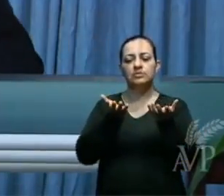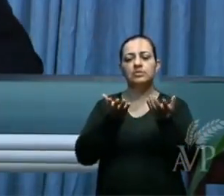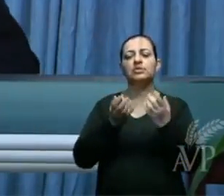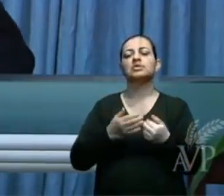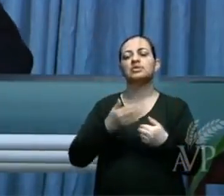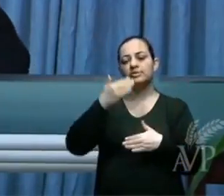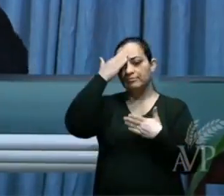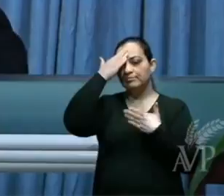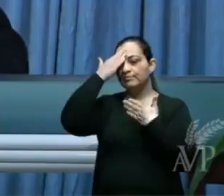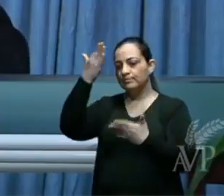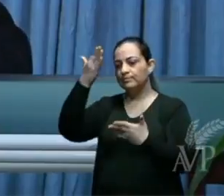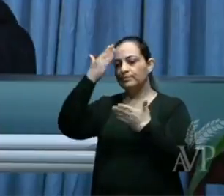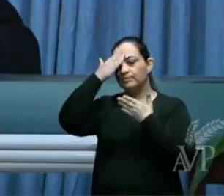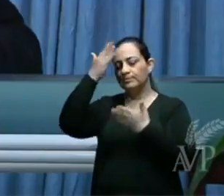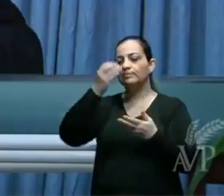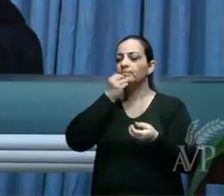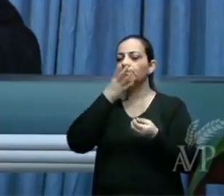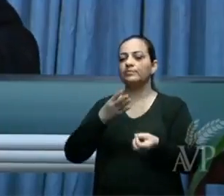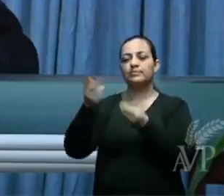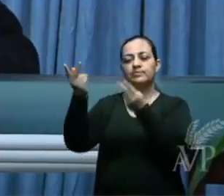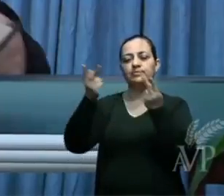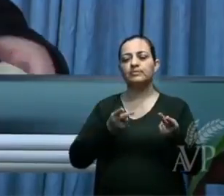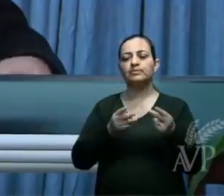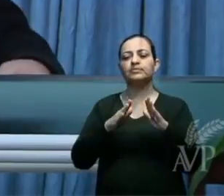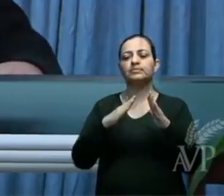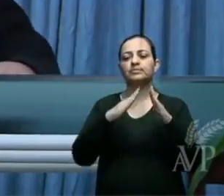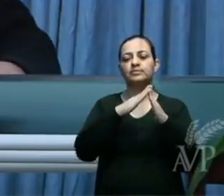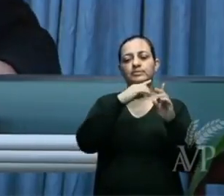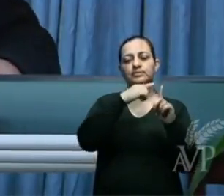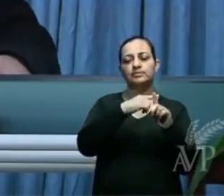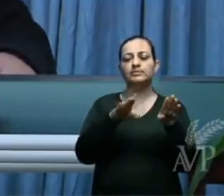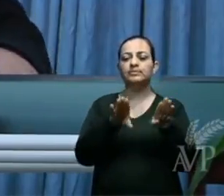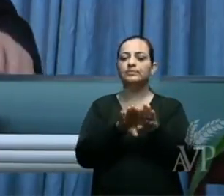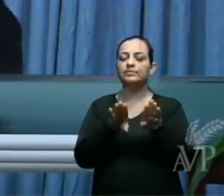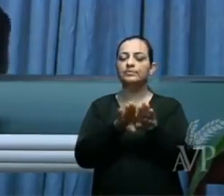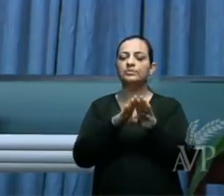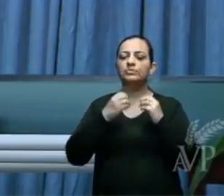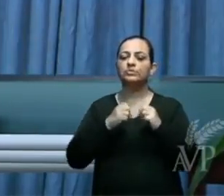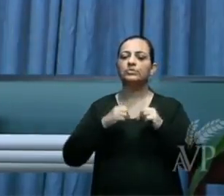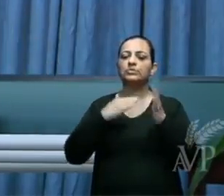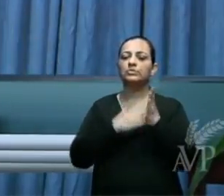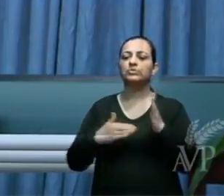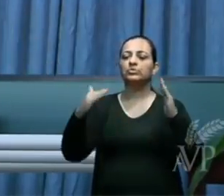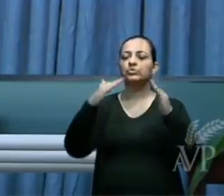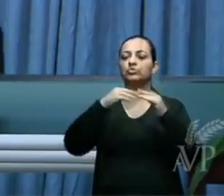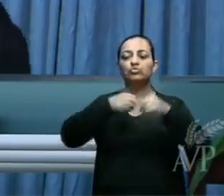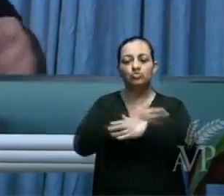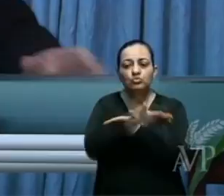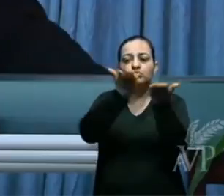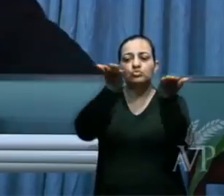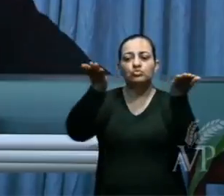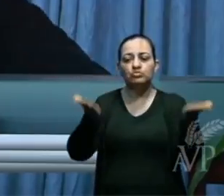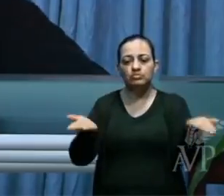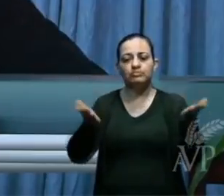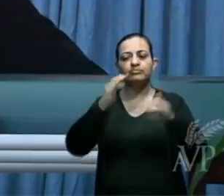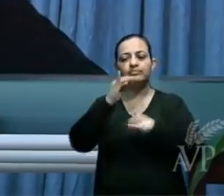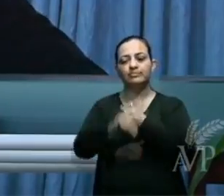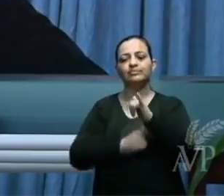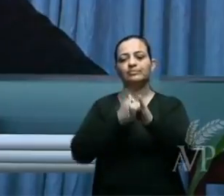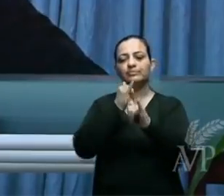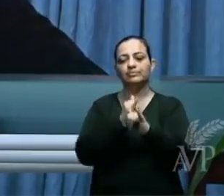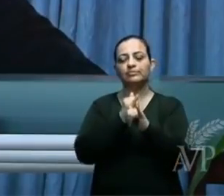minhas saudações da igreja para todos vocês que estão na internet